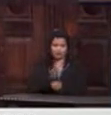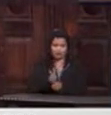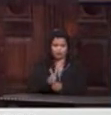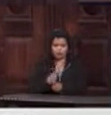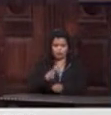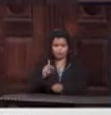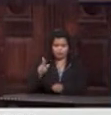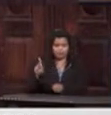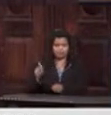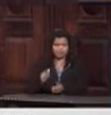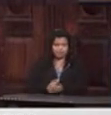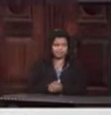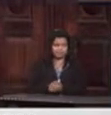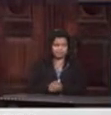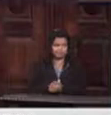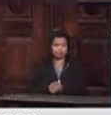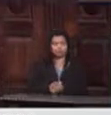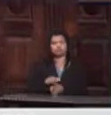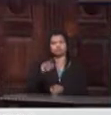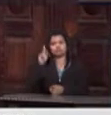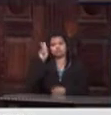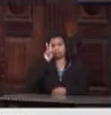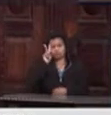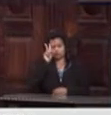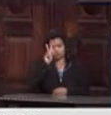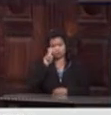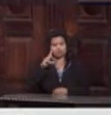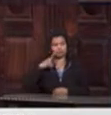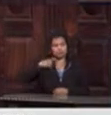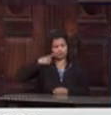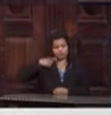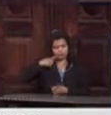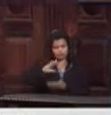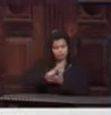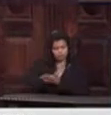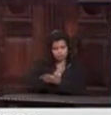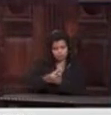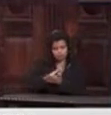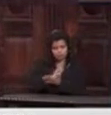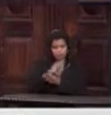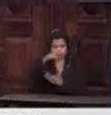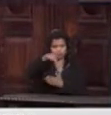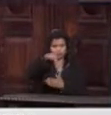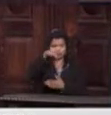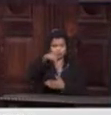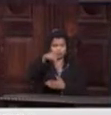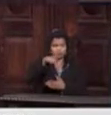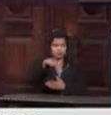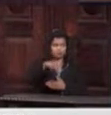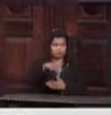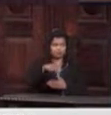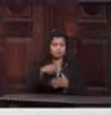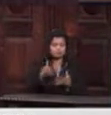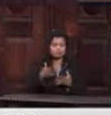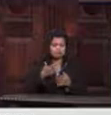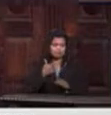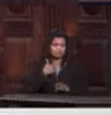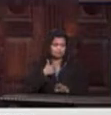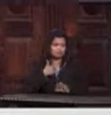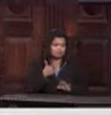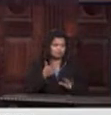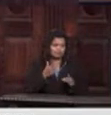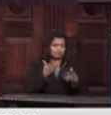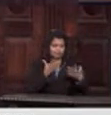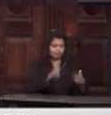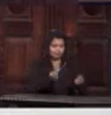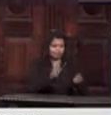E eu me lembro que deputados aqui, alguns até antagônicos ao governo, de posição contrária à orientação do governo, mas